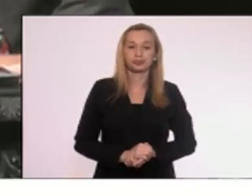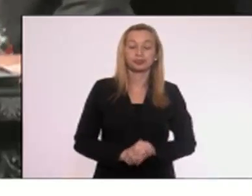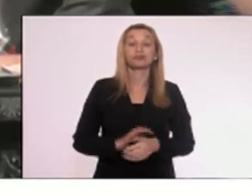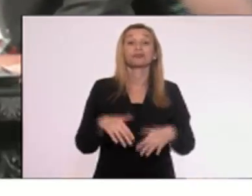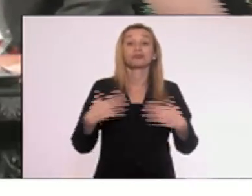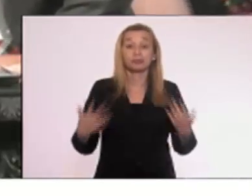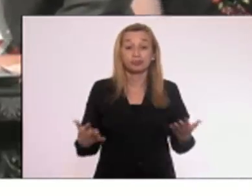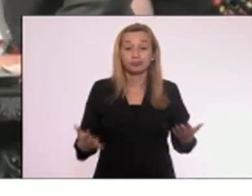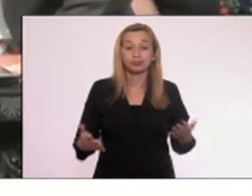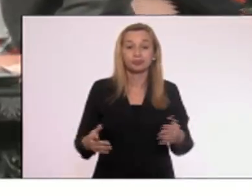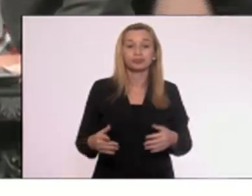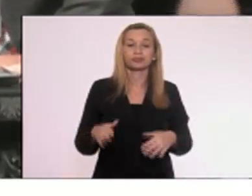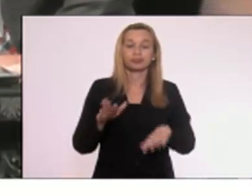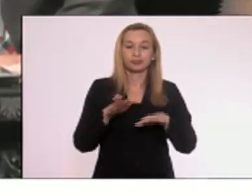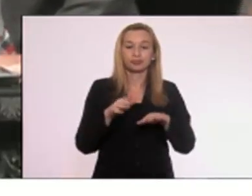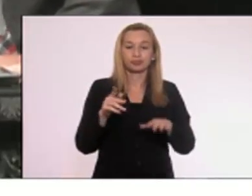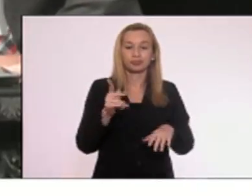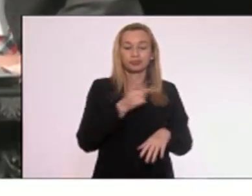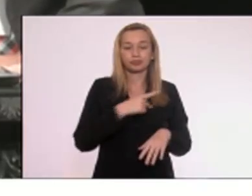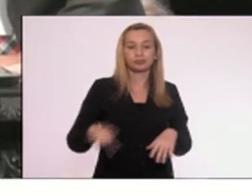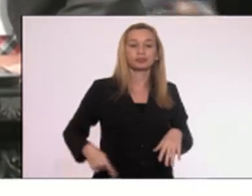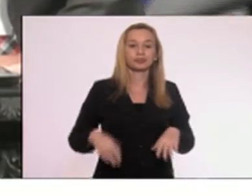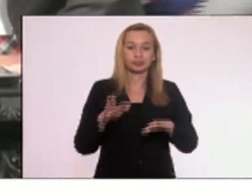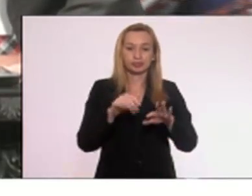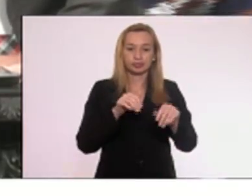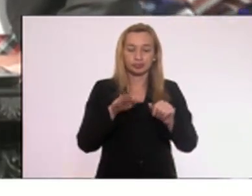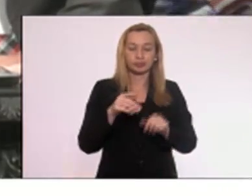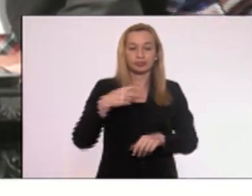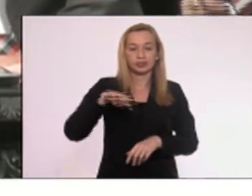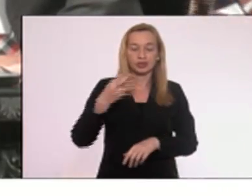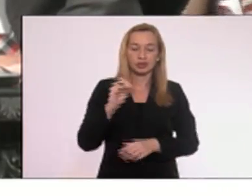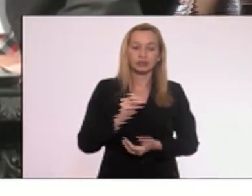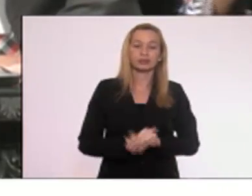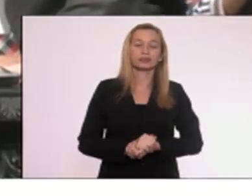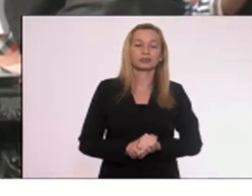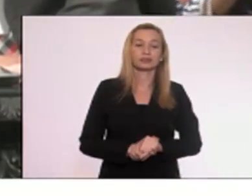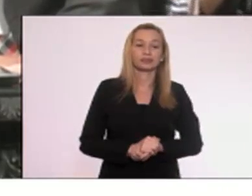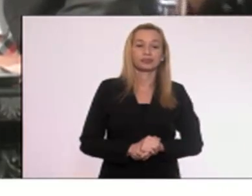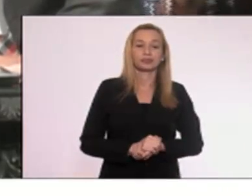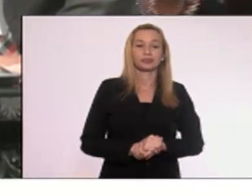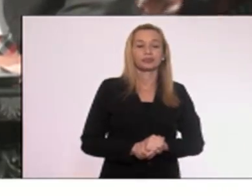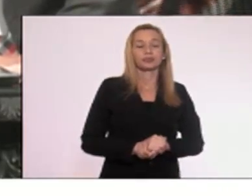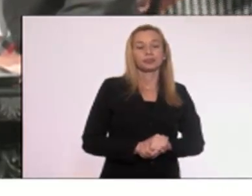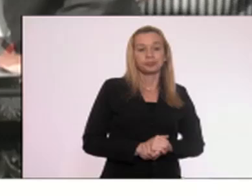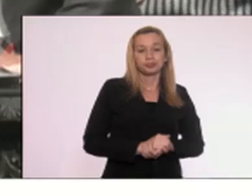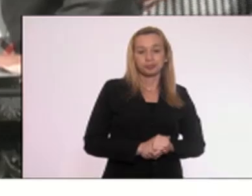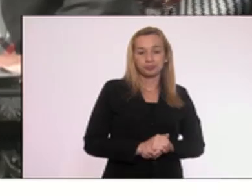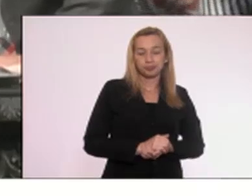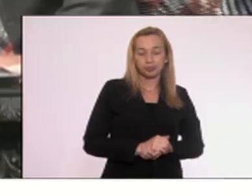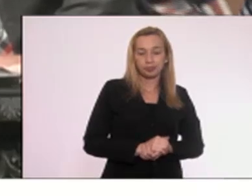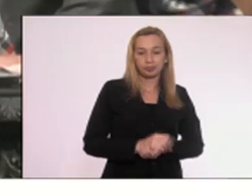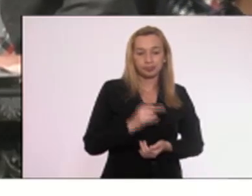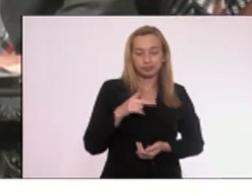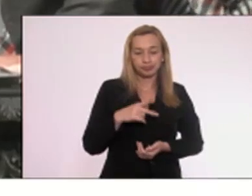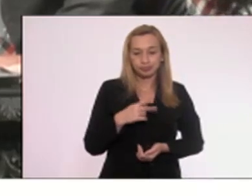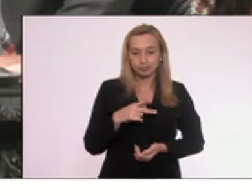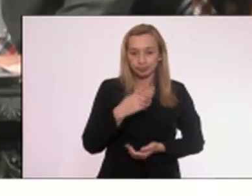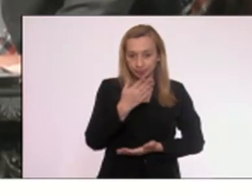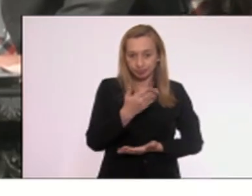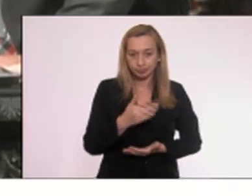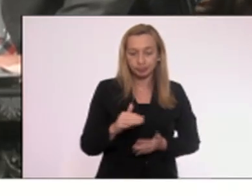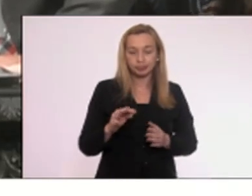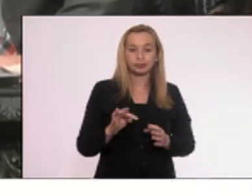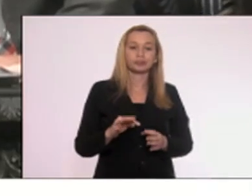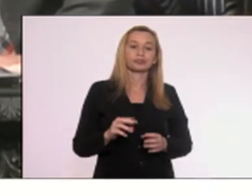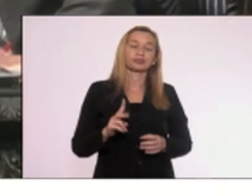Então, a presidência chama Marcelo do Seudino para emitir parecer em bloco, deputado, ao veto total